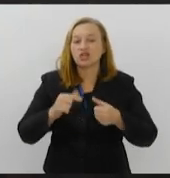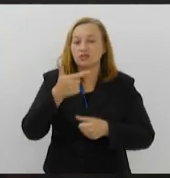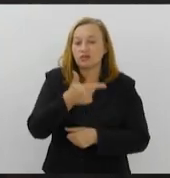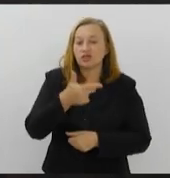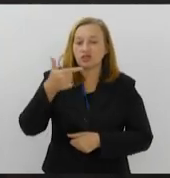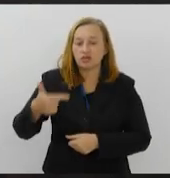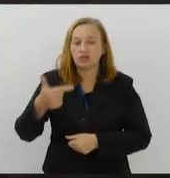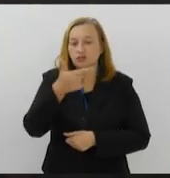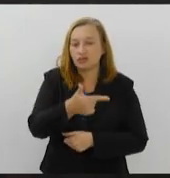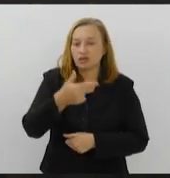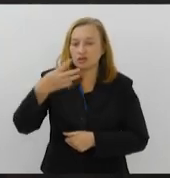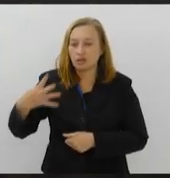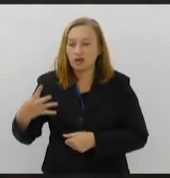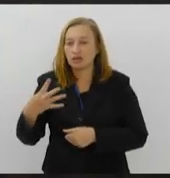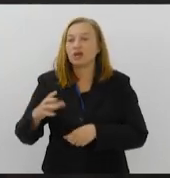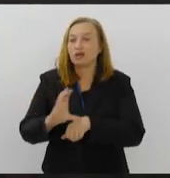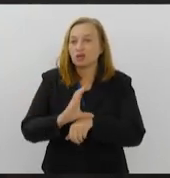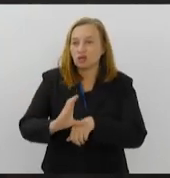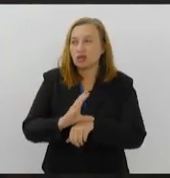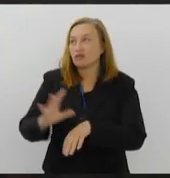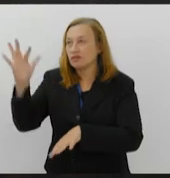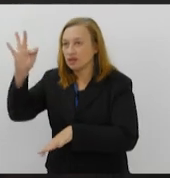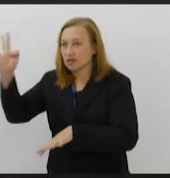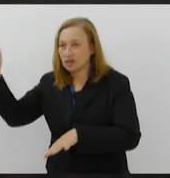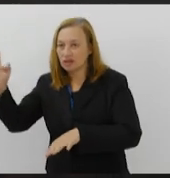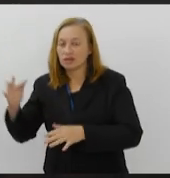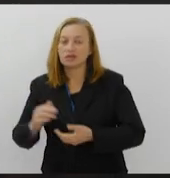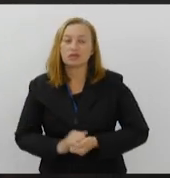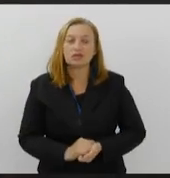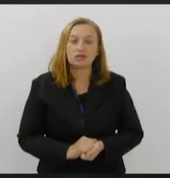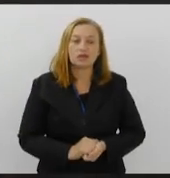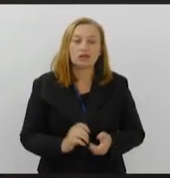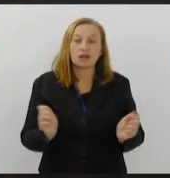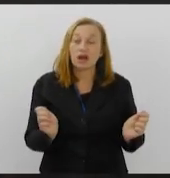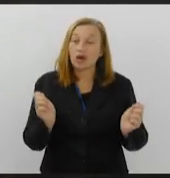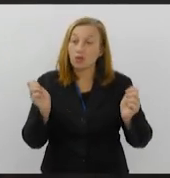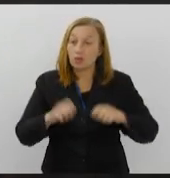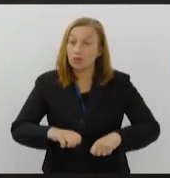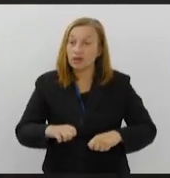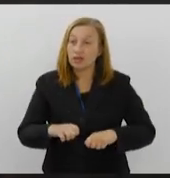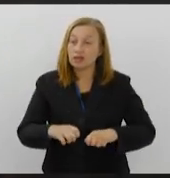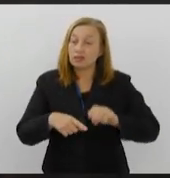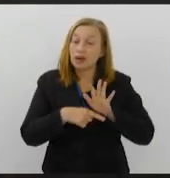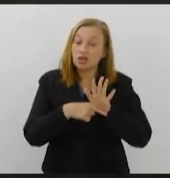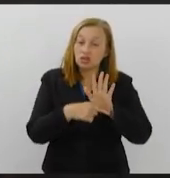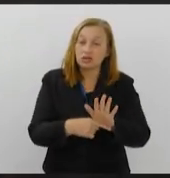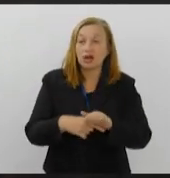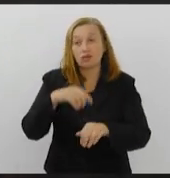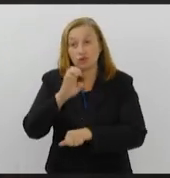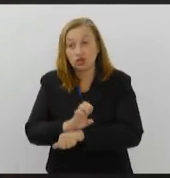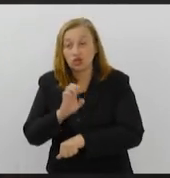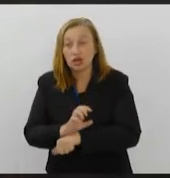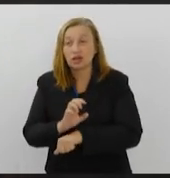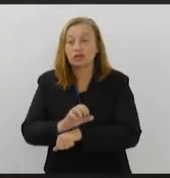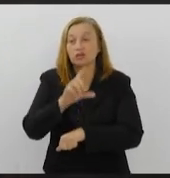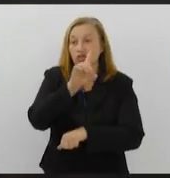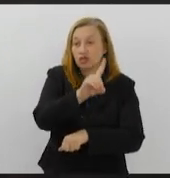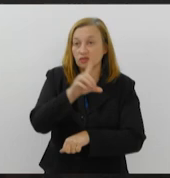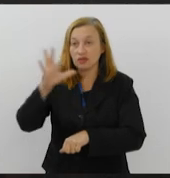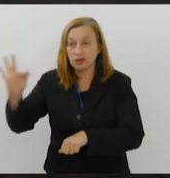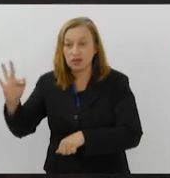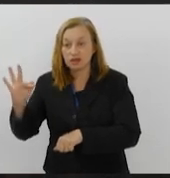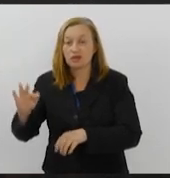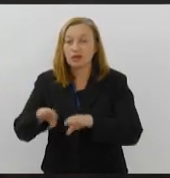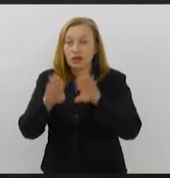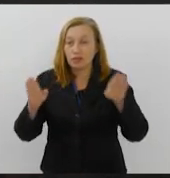da Constituição Federal para descentralizar as competências em favor dos Estados e do Distrito Federal. Parecer da